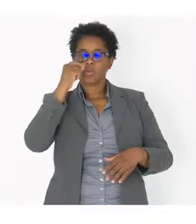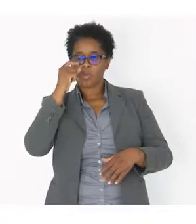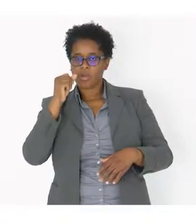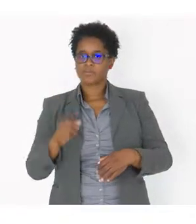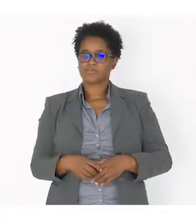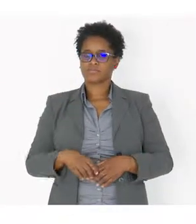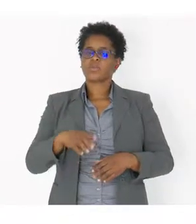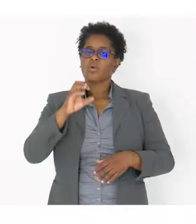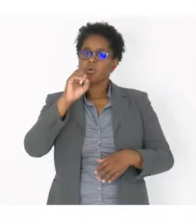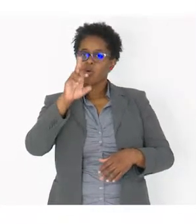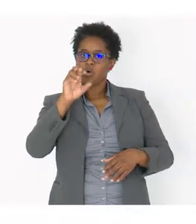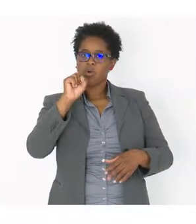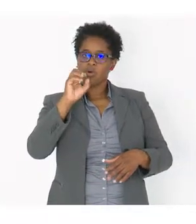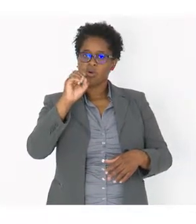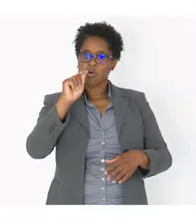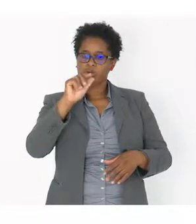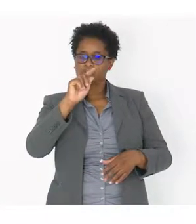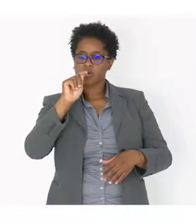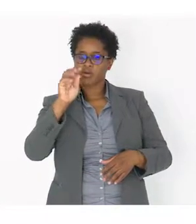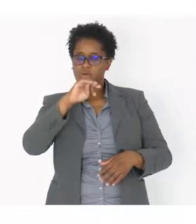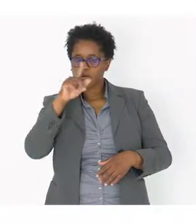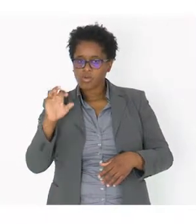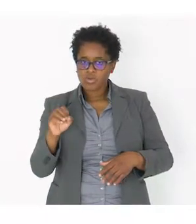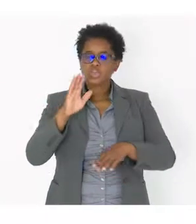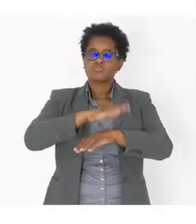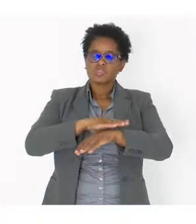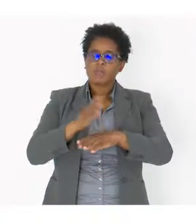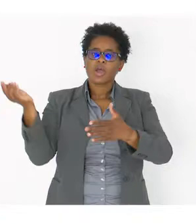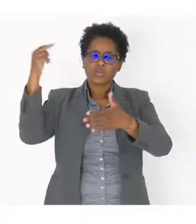órgãos responsáveis para introduzir